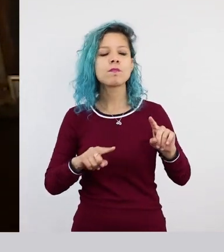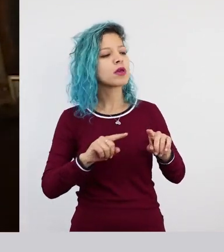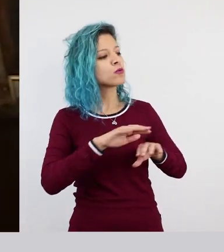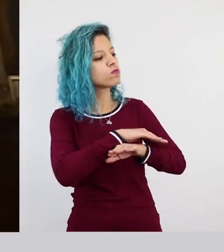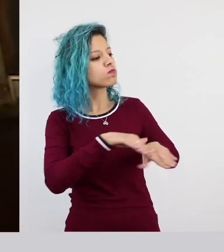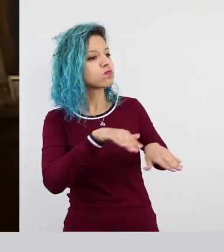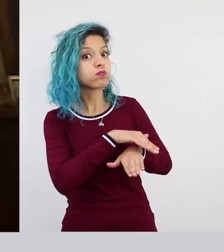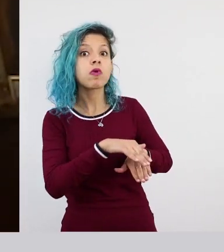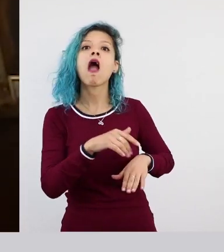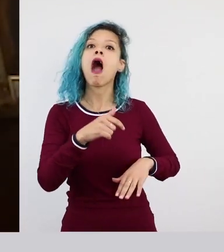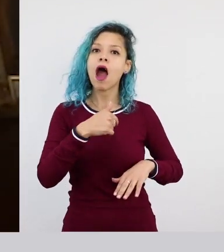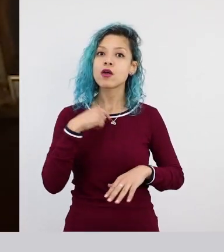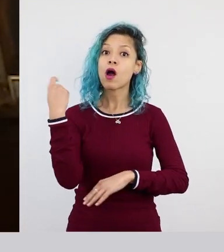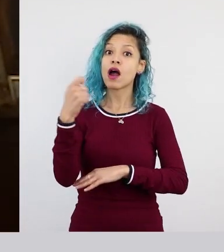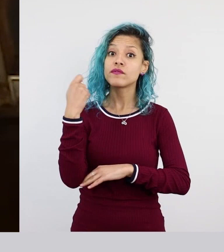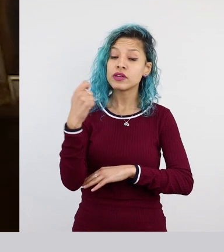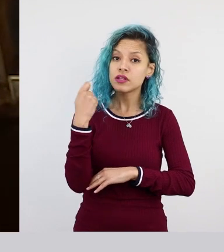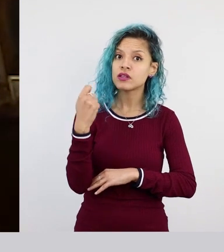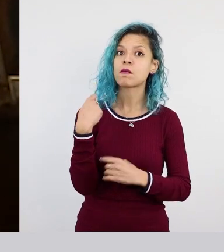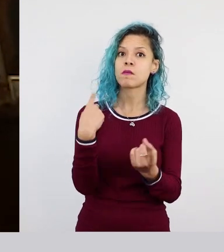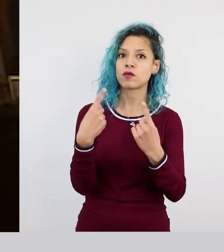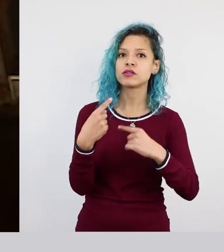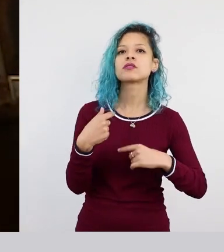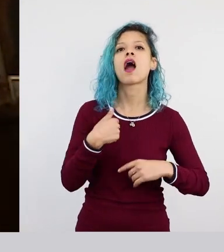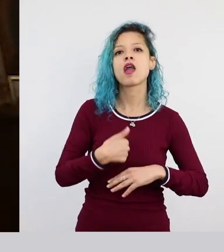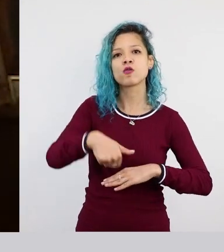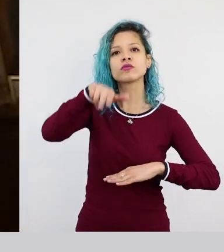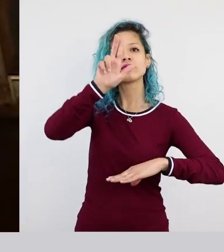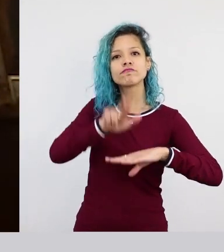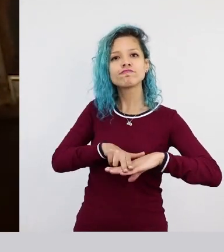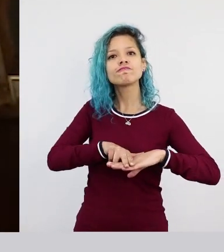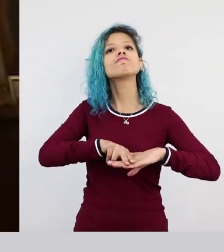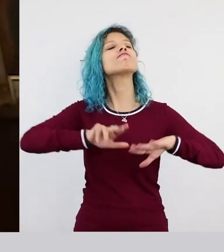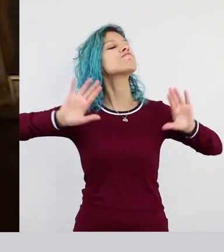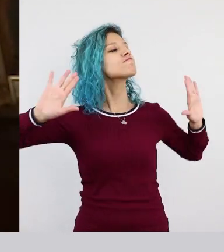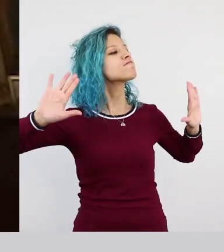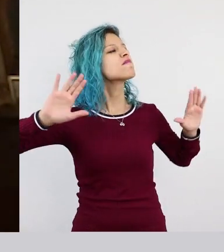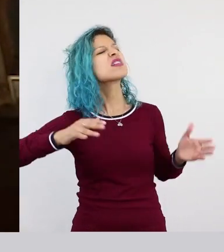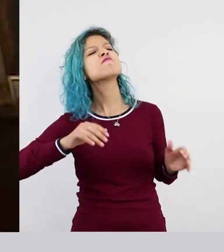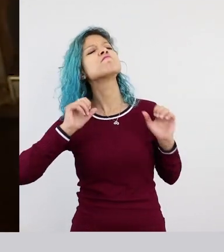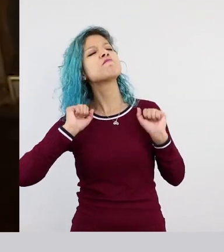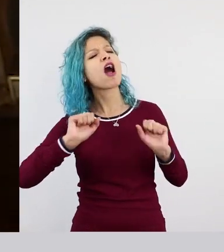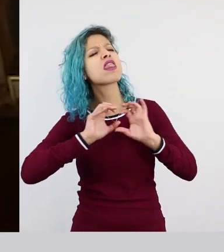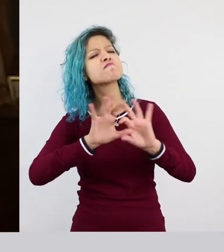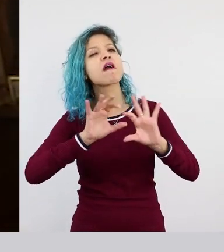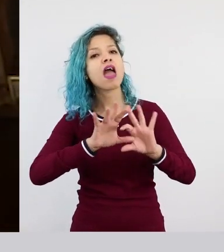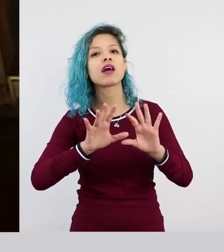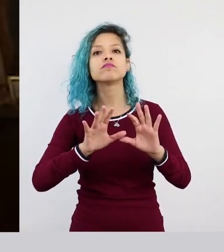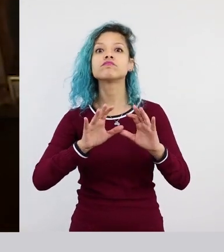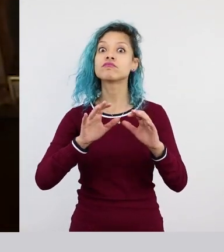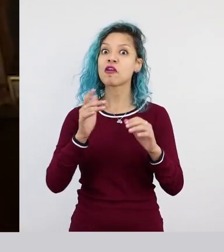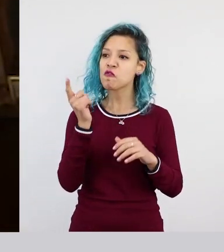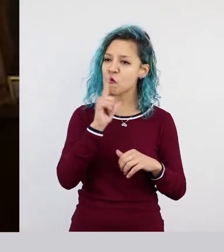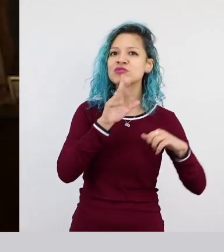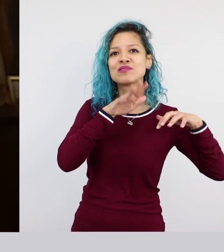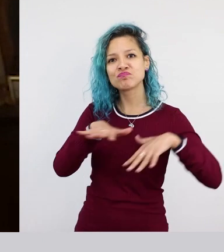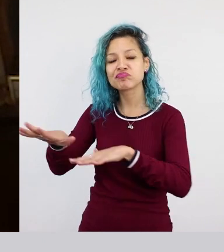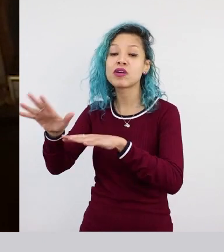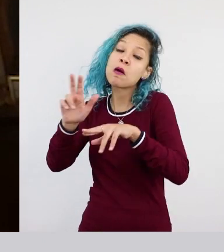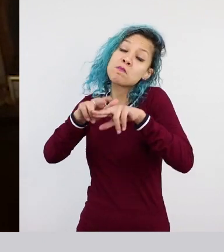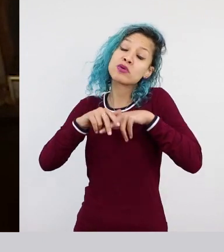para que a parada pudesse sair. Então as pessoas falam que eu sou madrinha da parada gay de São Paulo. E até que